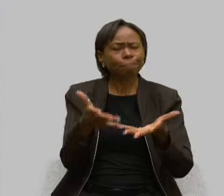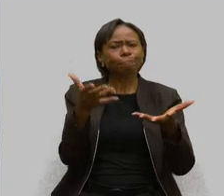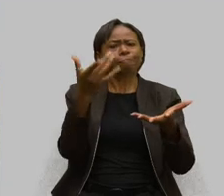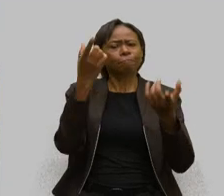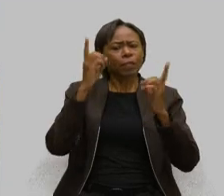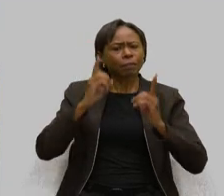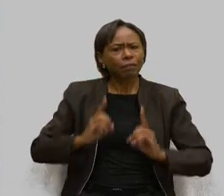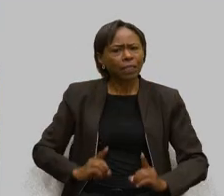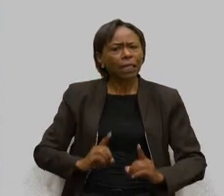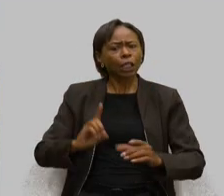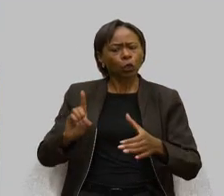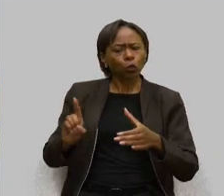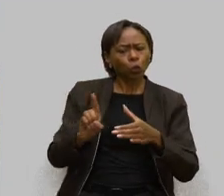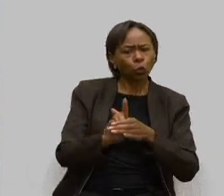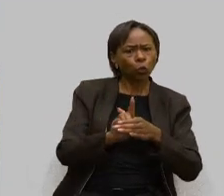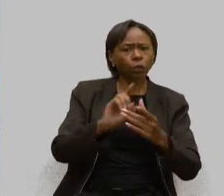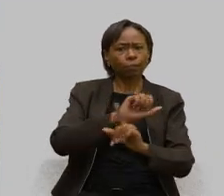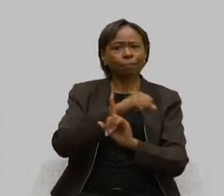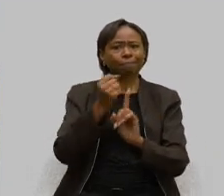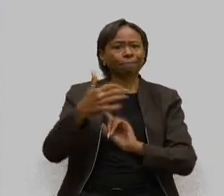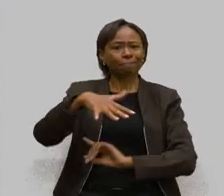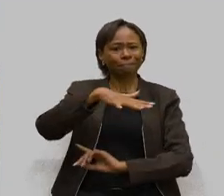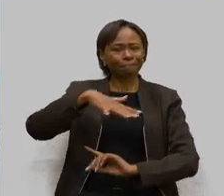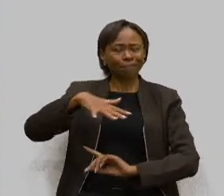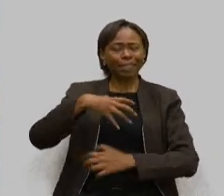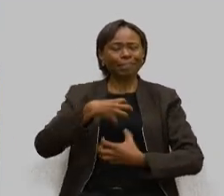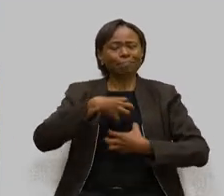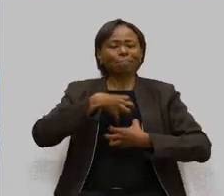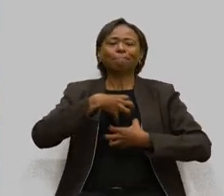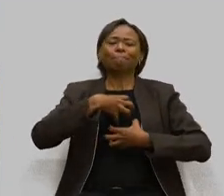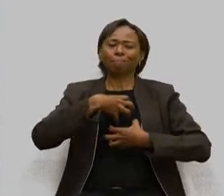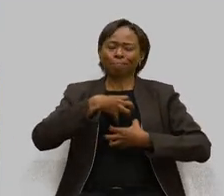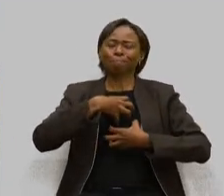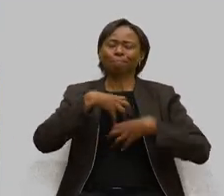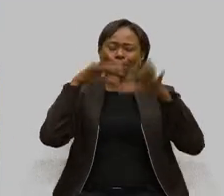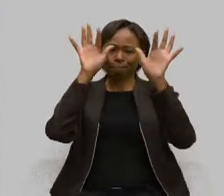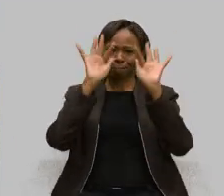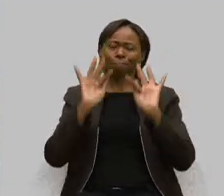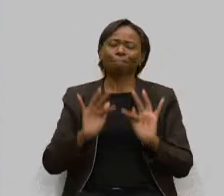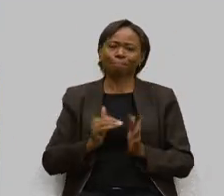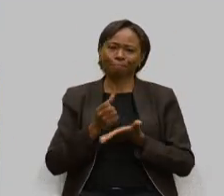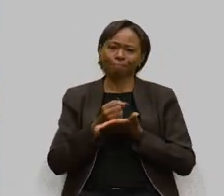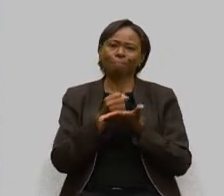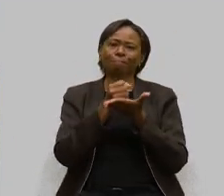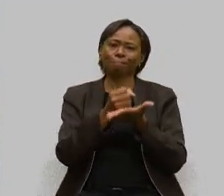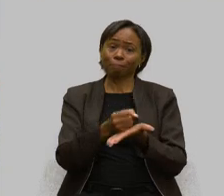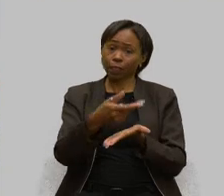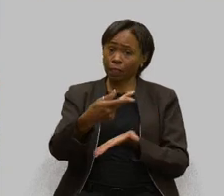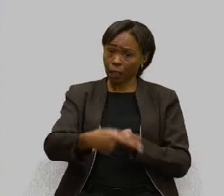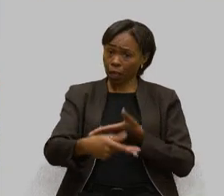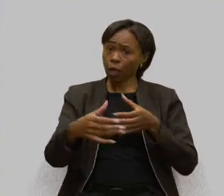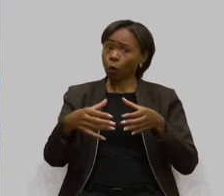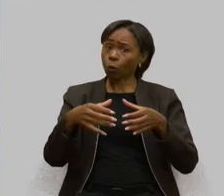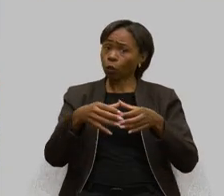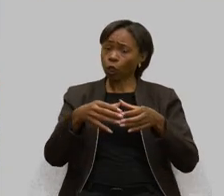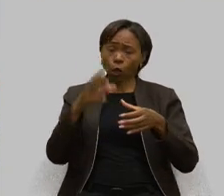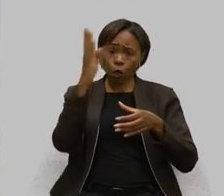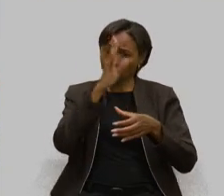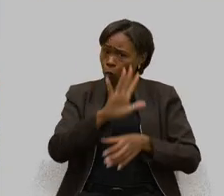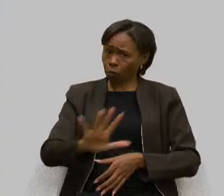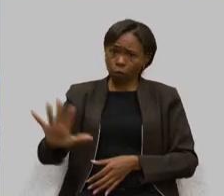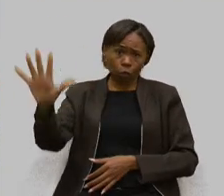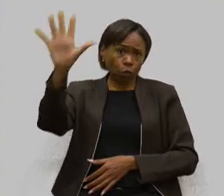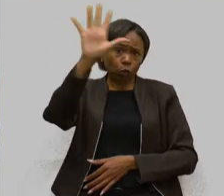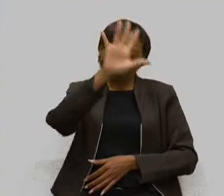pessoas na sociedade a gente fica muito feliz que é um trabalho de ajuda a nossa comissão um trabalho que todos os brasileiros